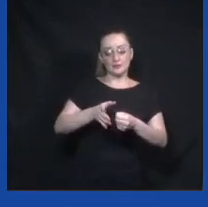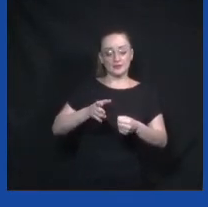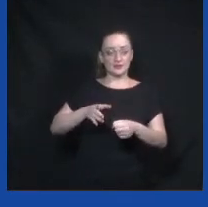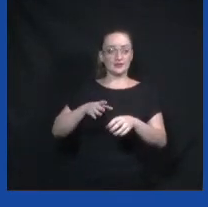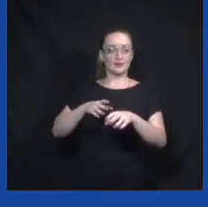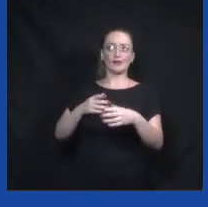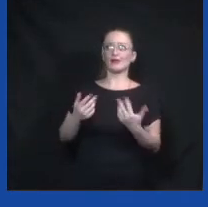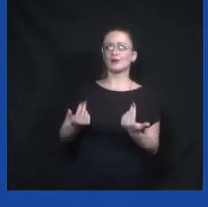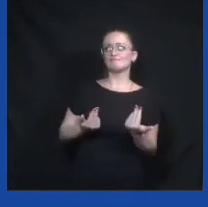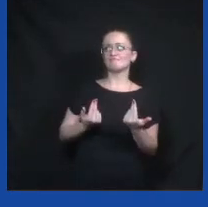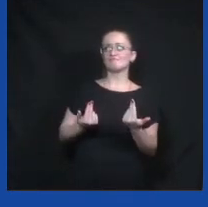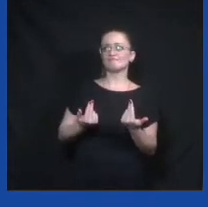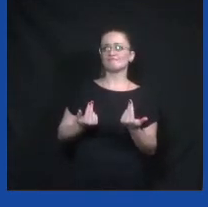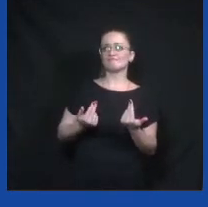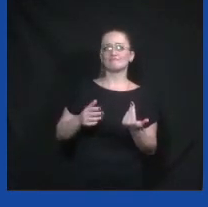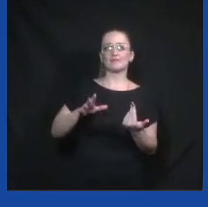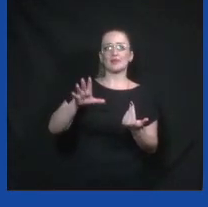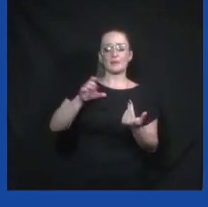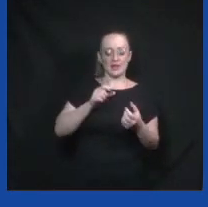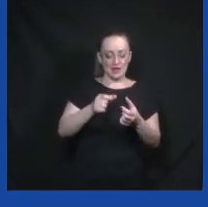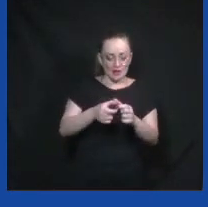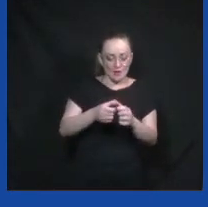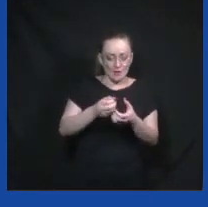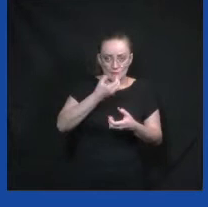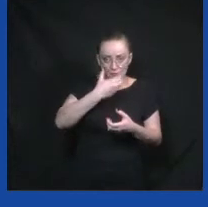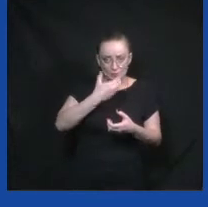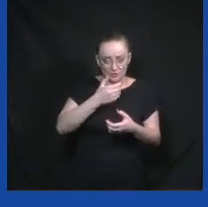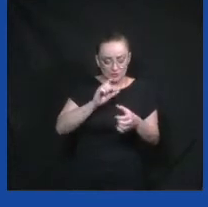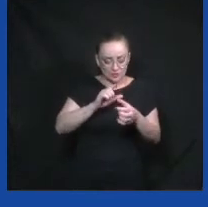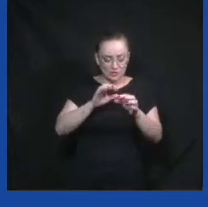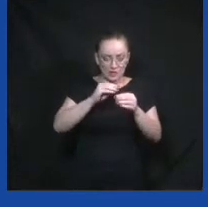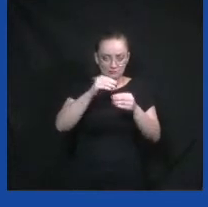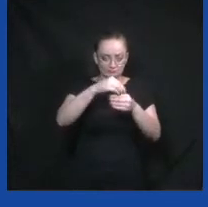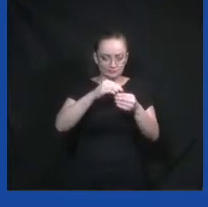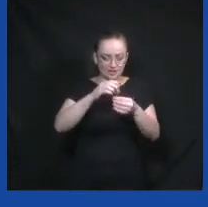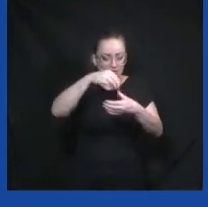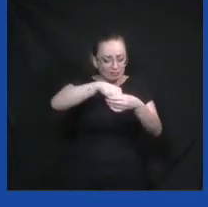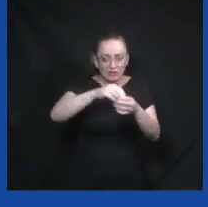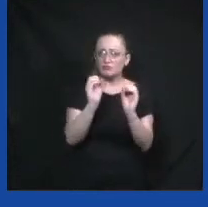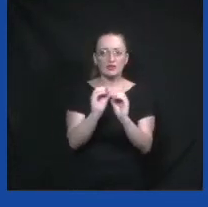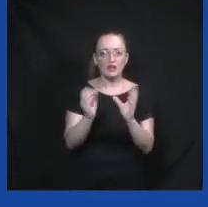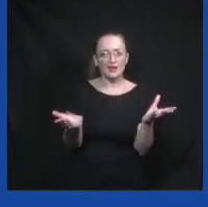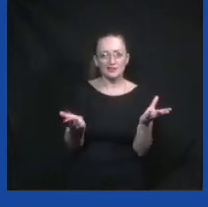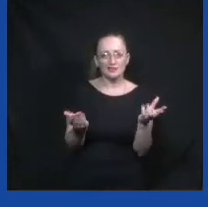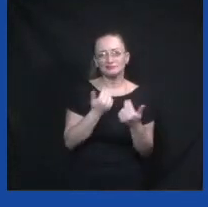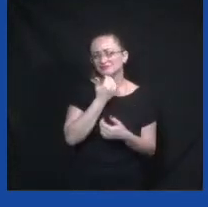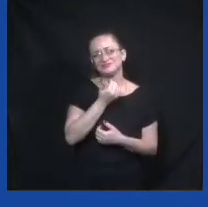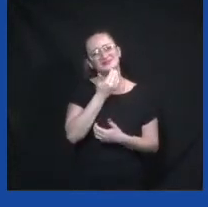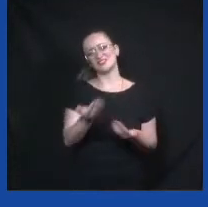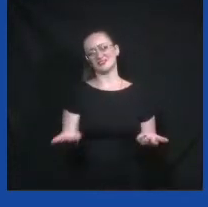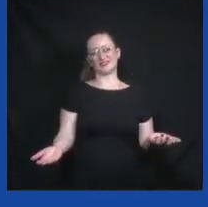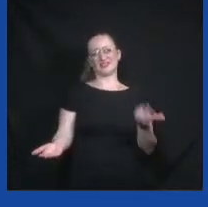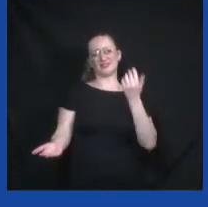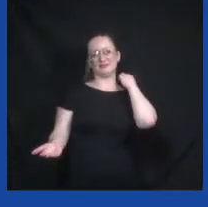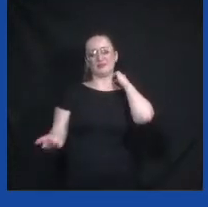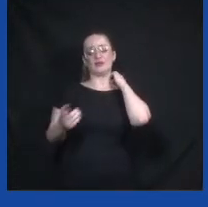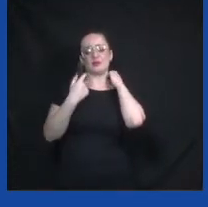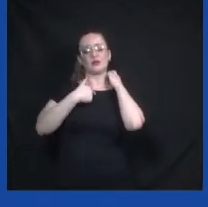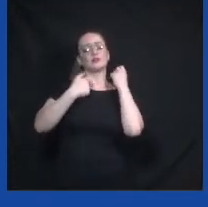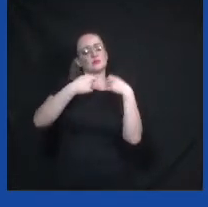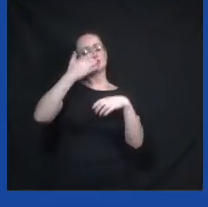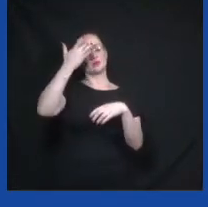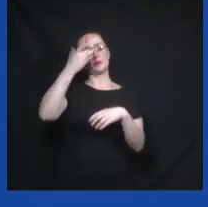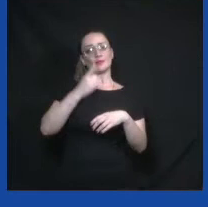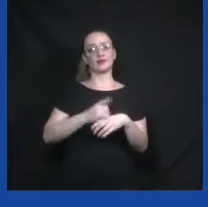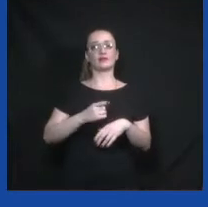sei lá, pegar uma noz que só tem casca. Né? Você pega assim e esmaga, assim, como se não fosse nada. Então, a gente tem que entender que ainda tem muito a avançar nessa